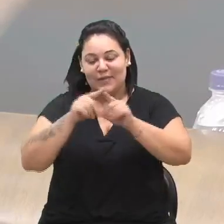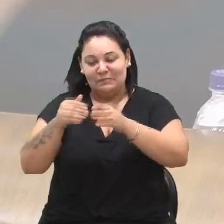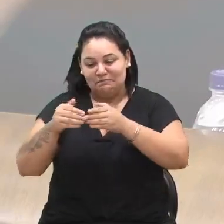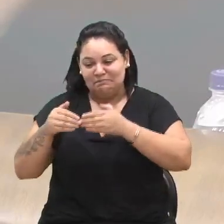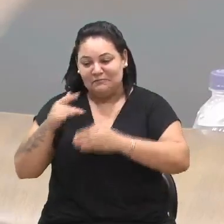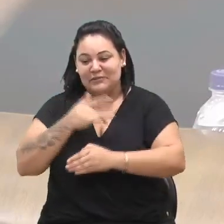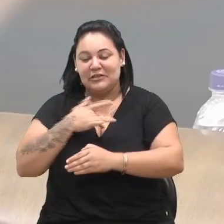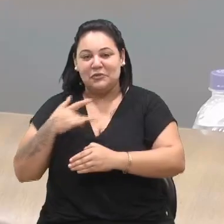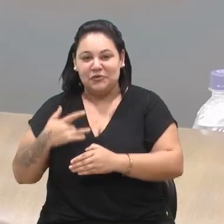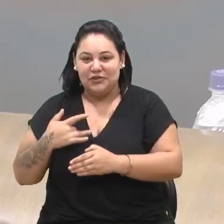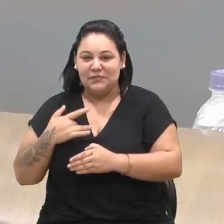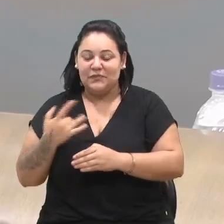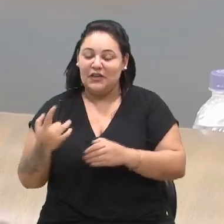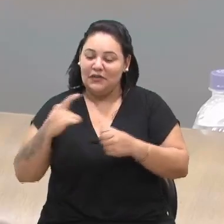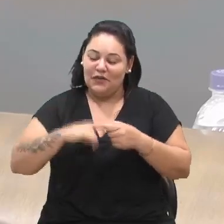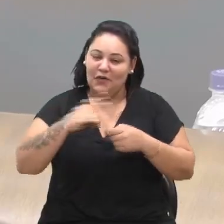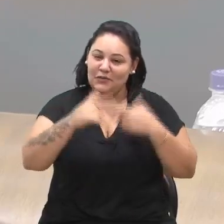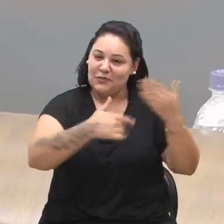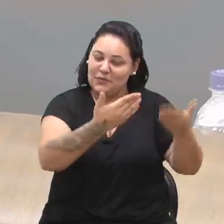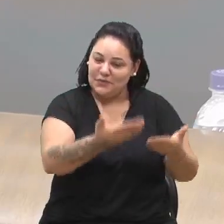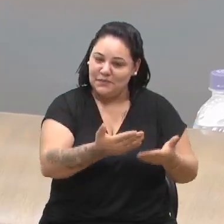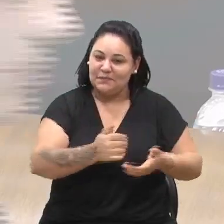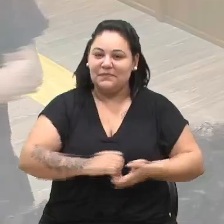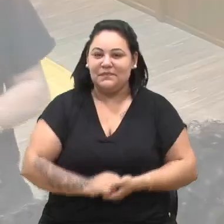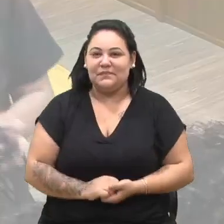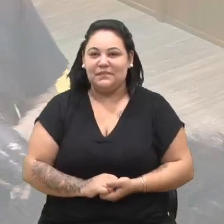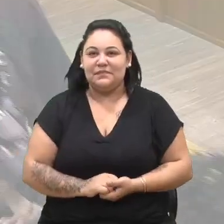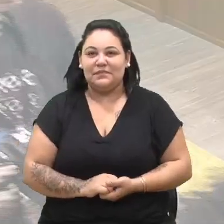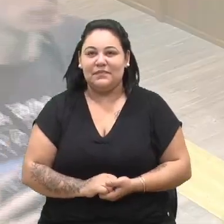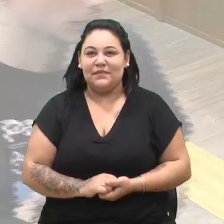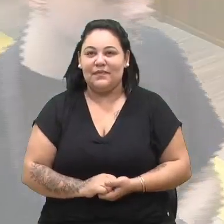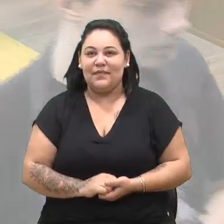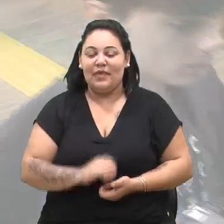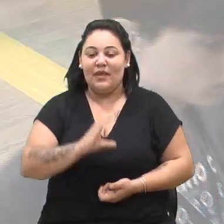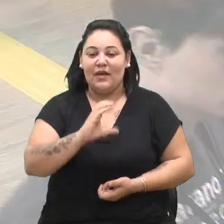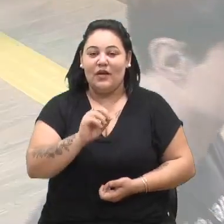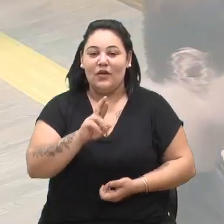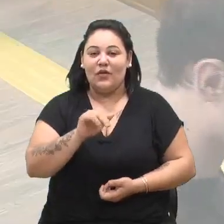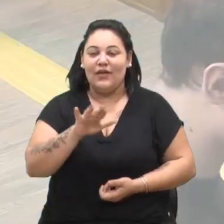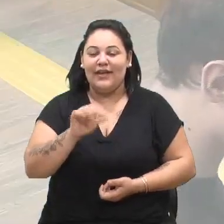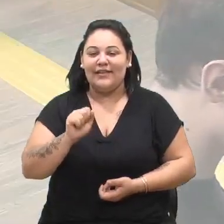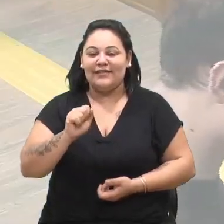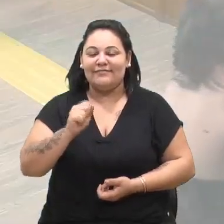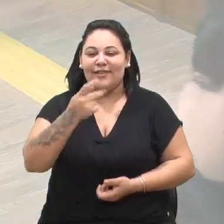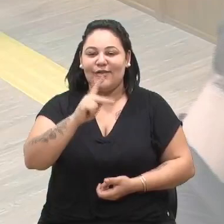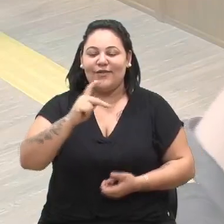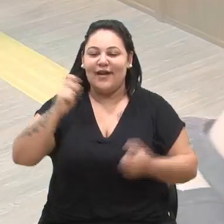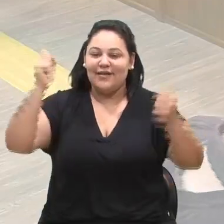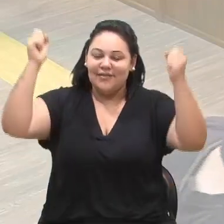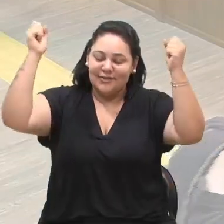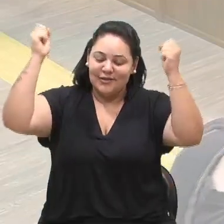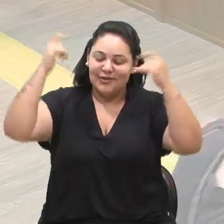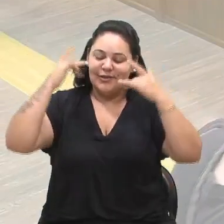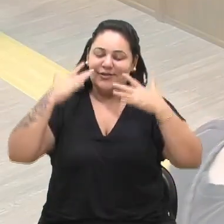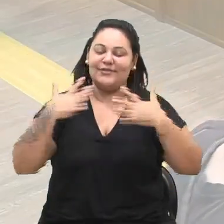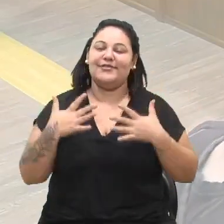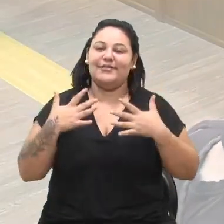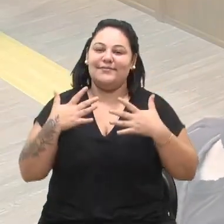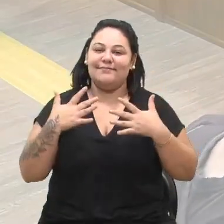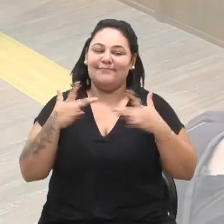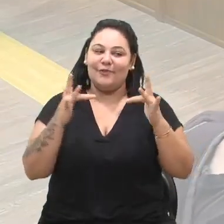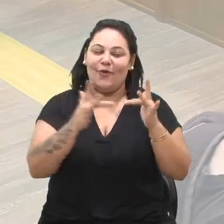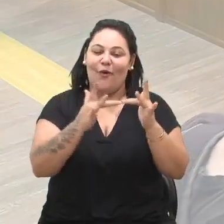que volta aí nos próximos dias. Dona Corina, a sua luz, a sua gentileza no contato com todo